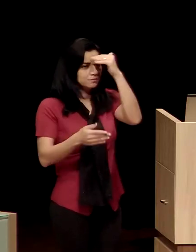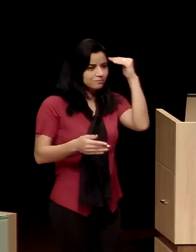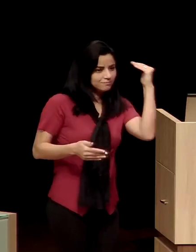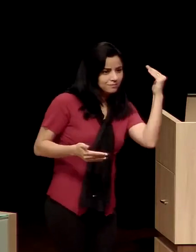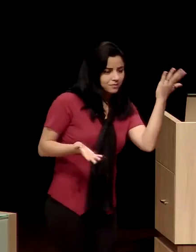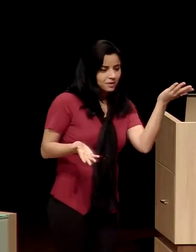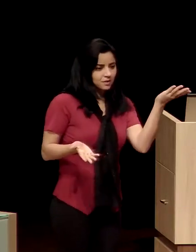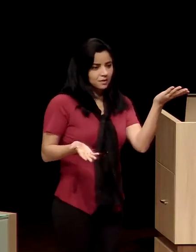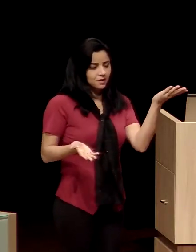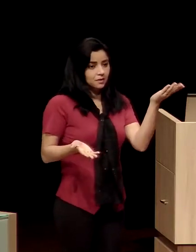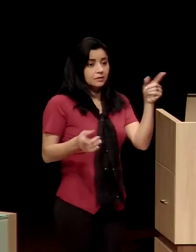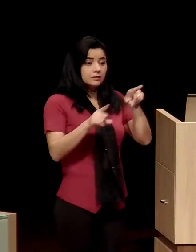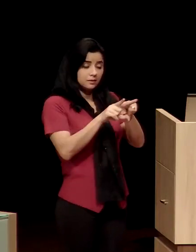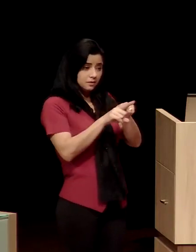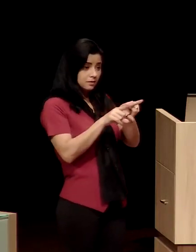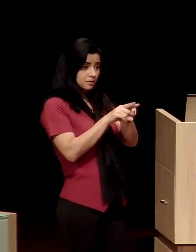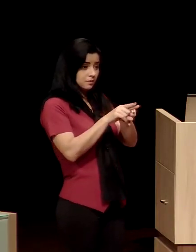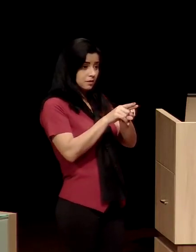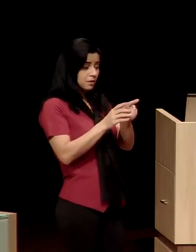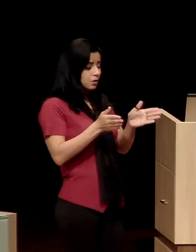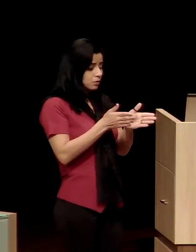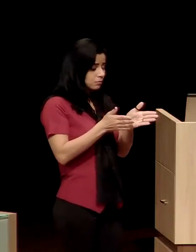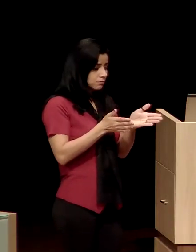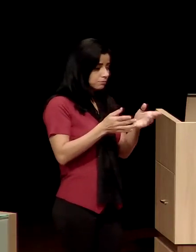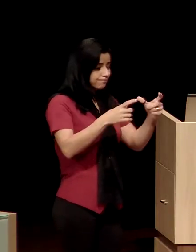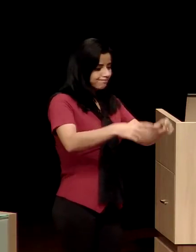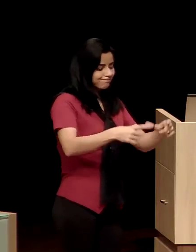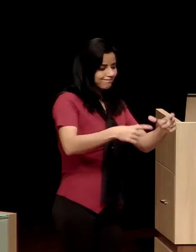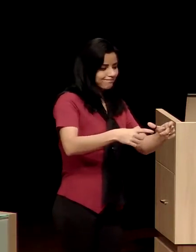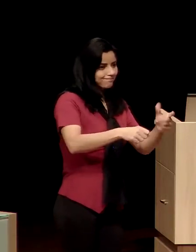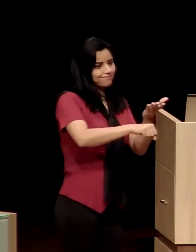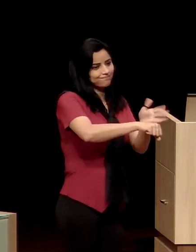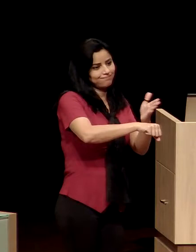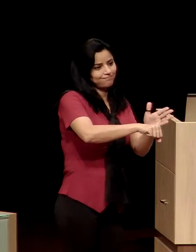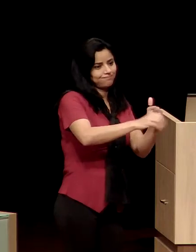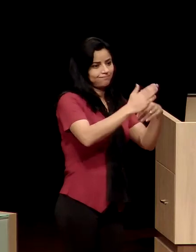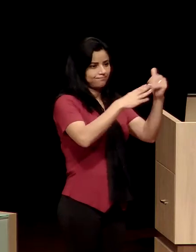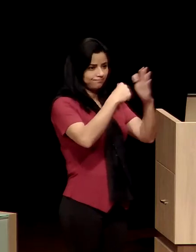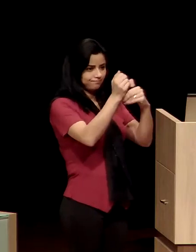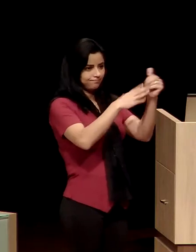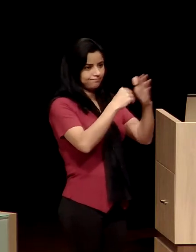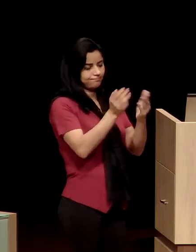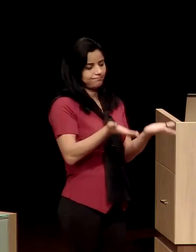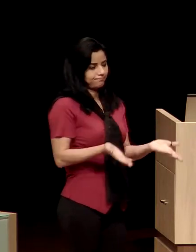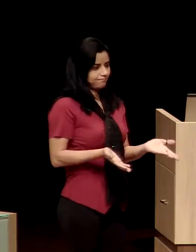acadêmicos e também no campo da prática profissional.